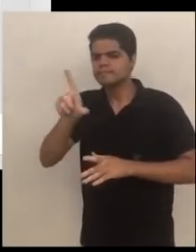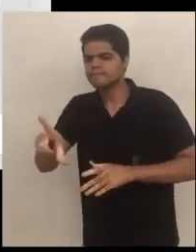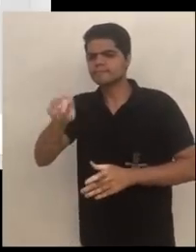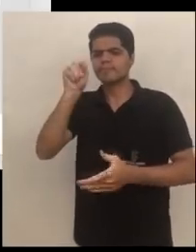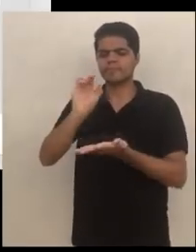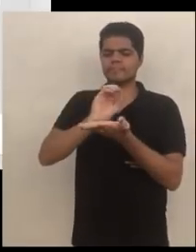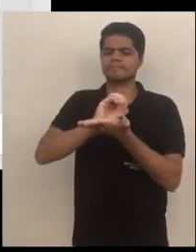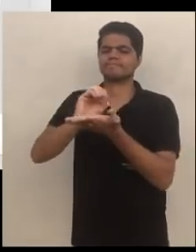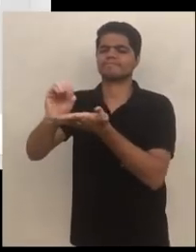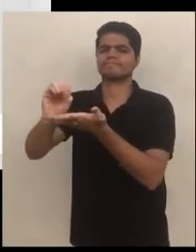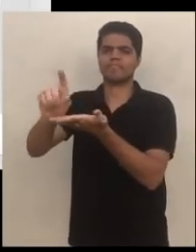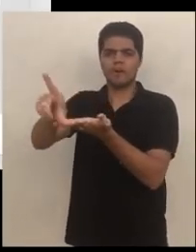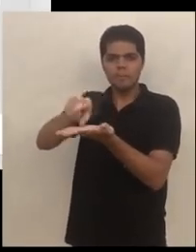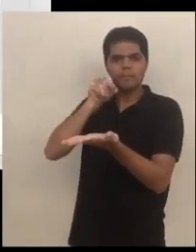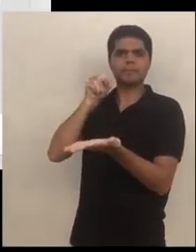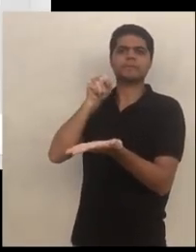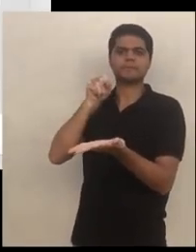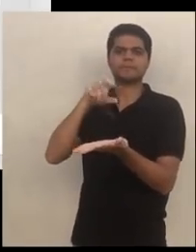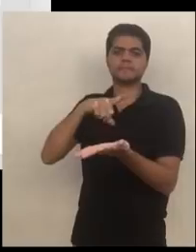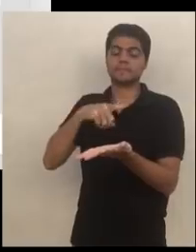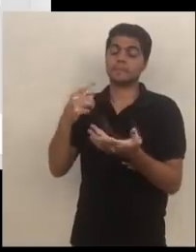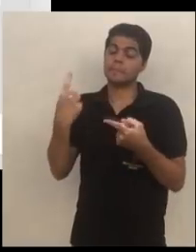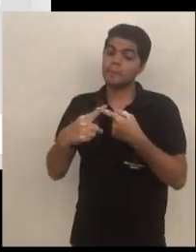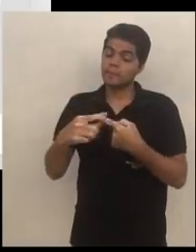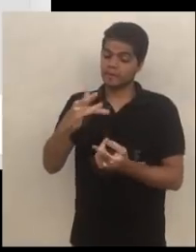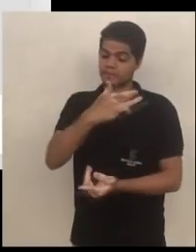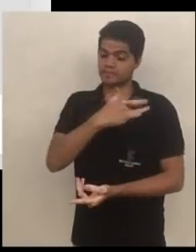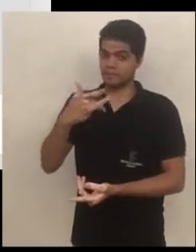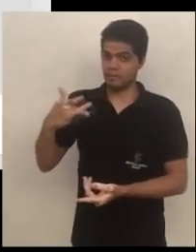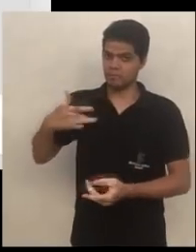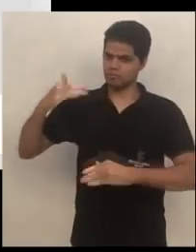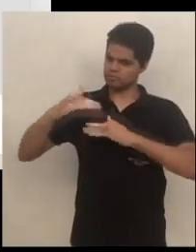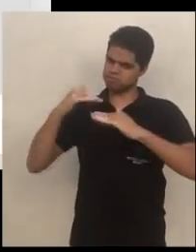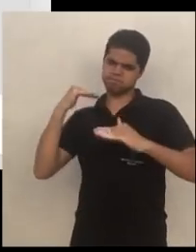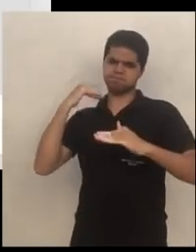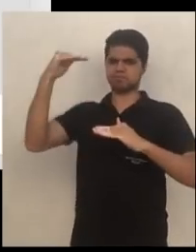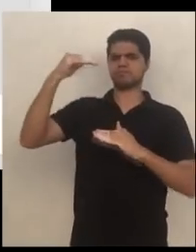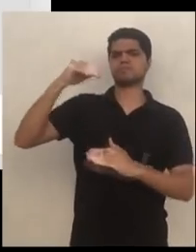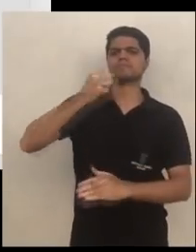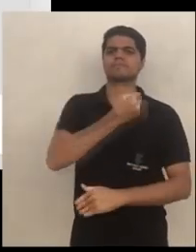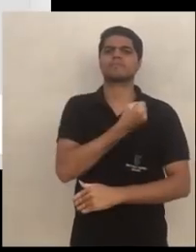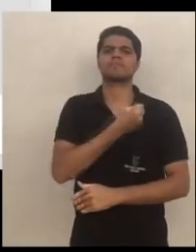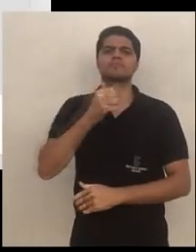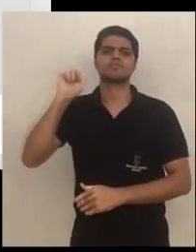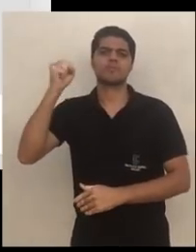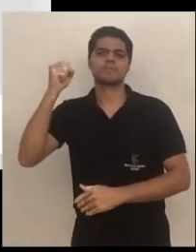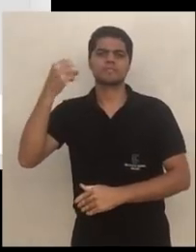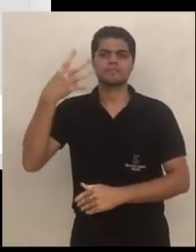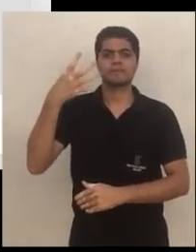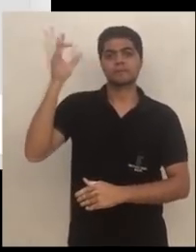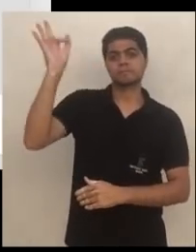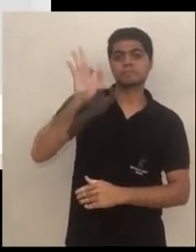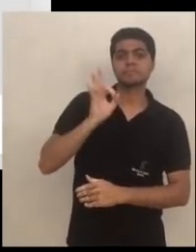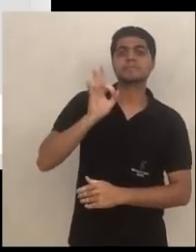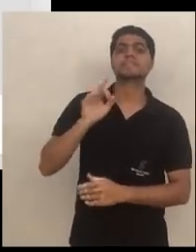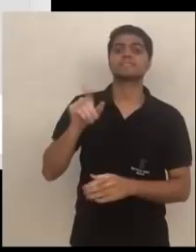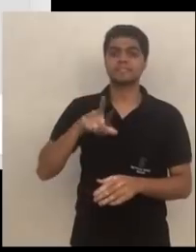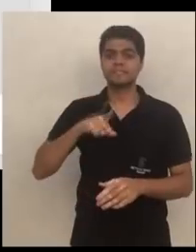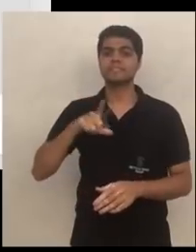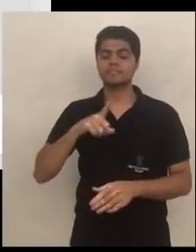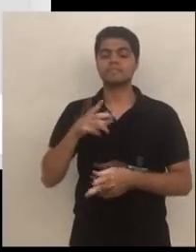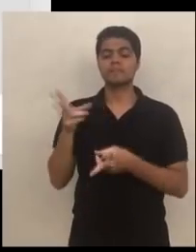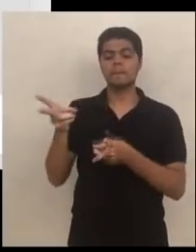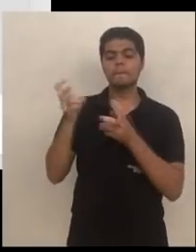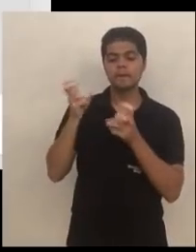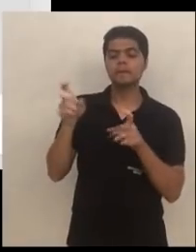questão da saúde, lá disparado com 84%. E aí é um outro número que interessa muita gente.